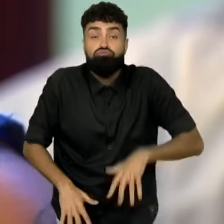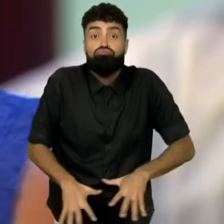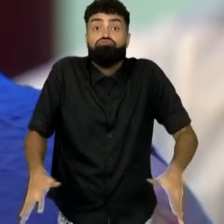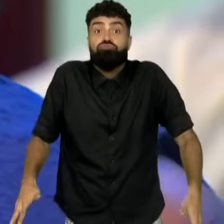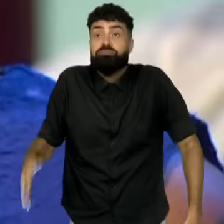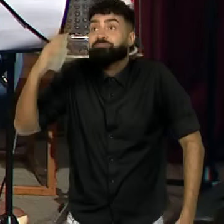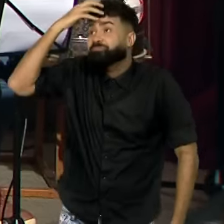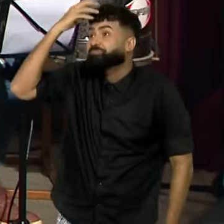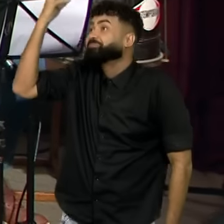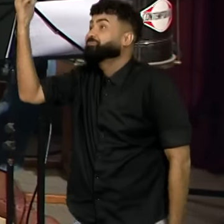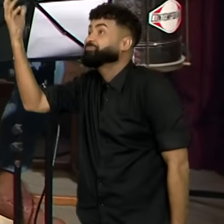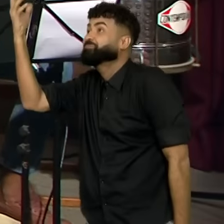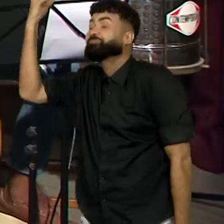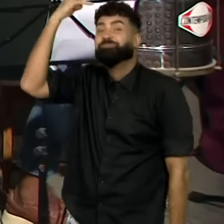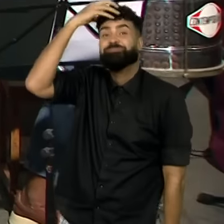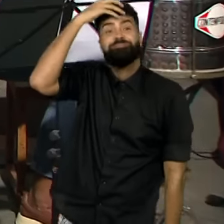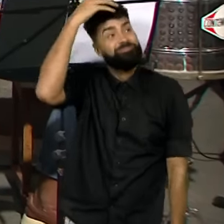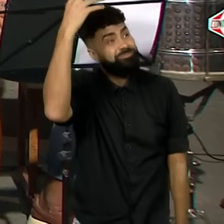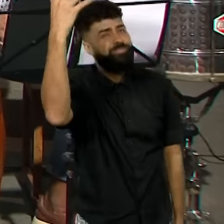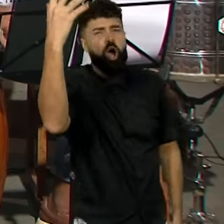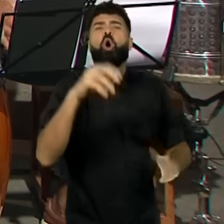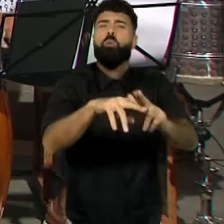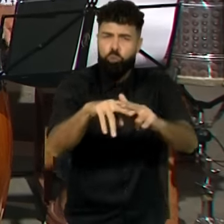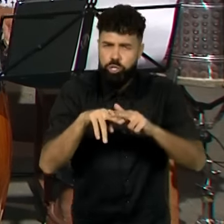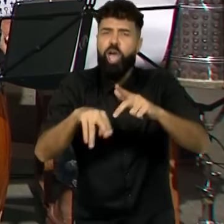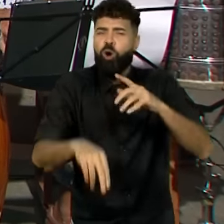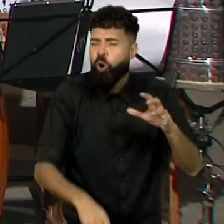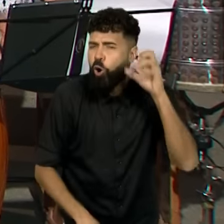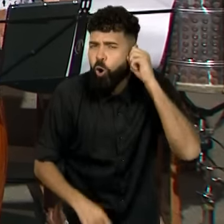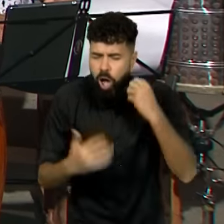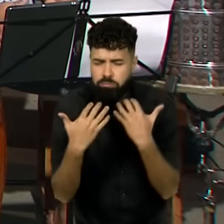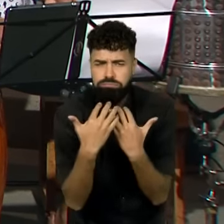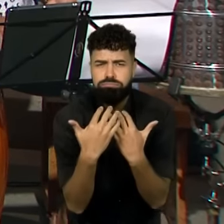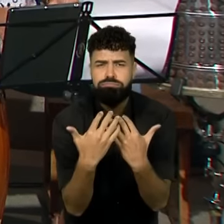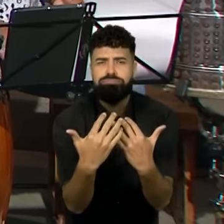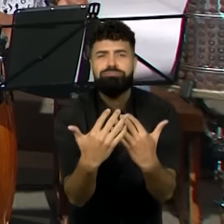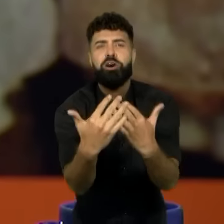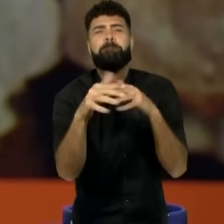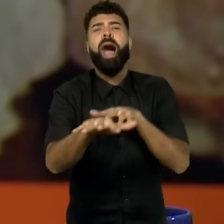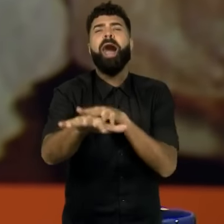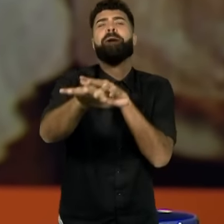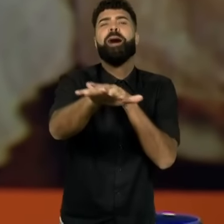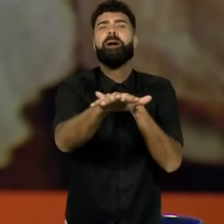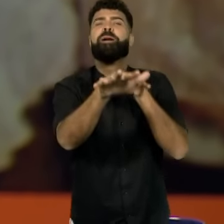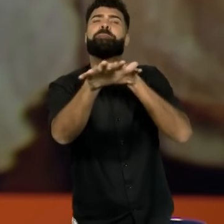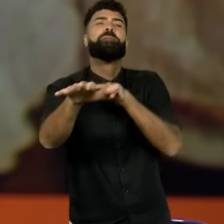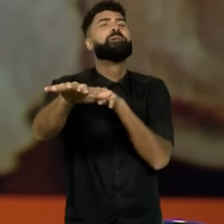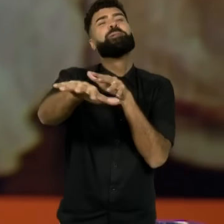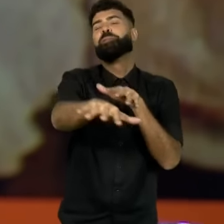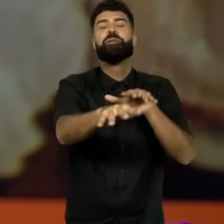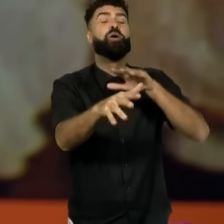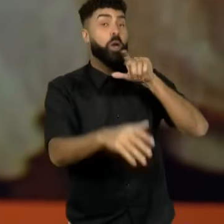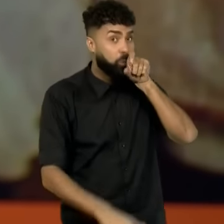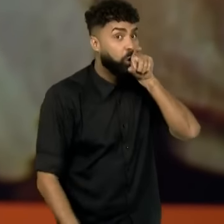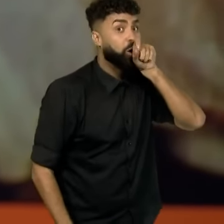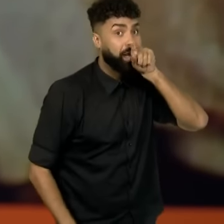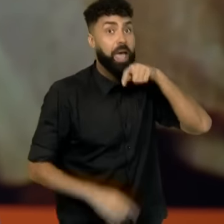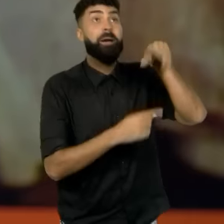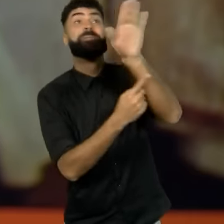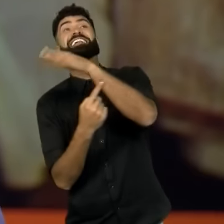sentinela. É por isso que eu ouço essa voz que me chama. Portela, sob a sua bandeira,